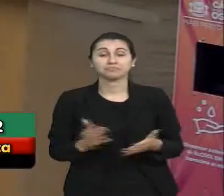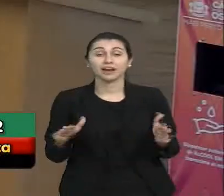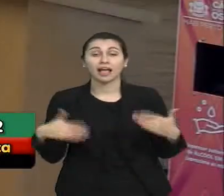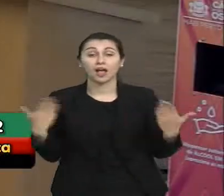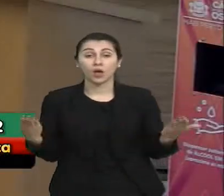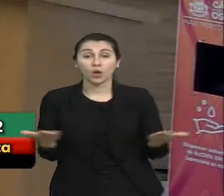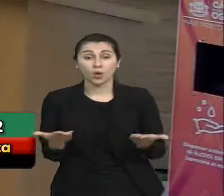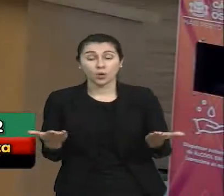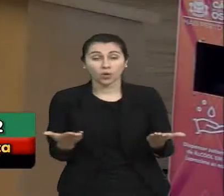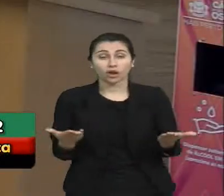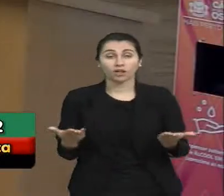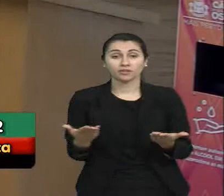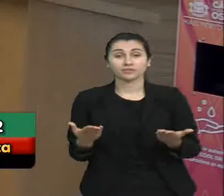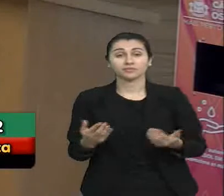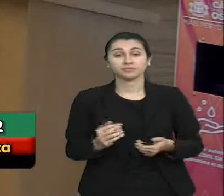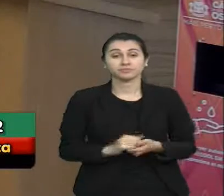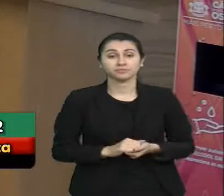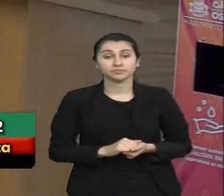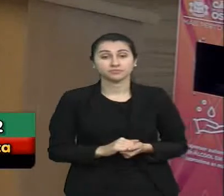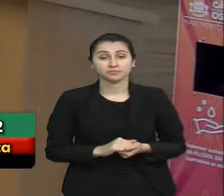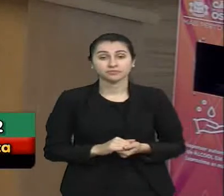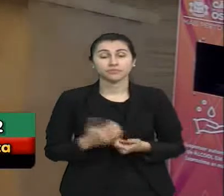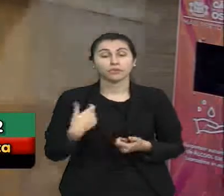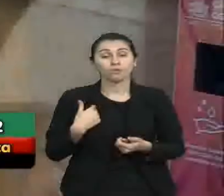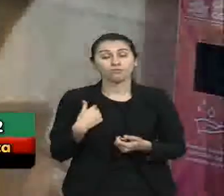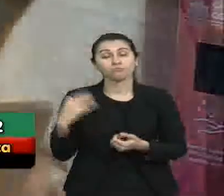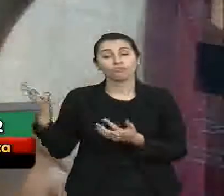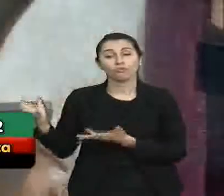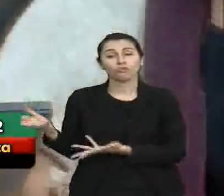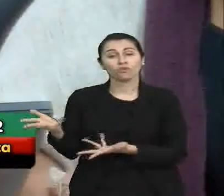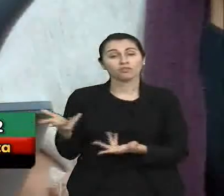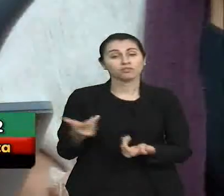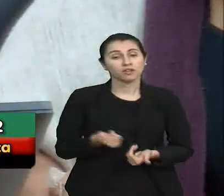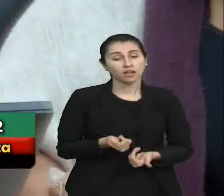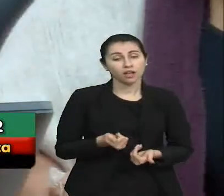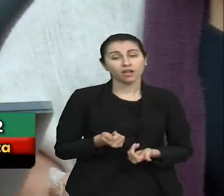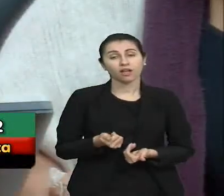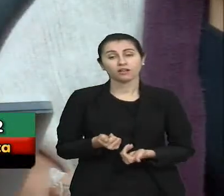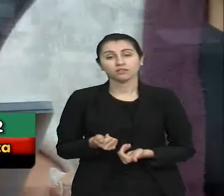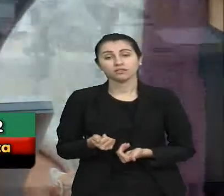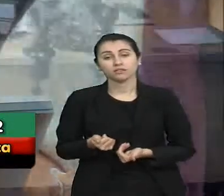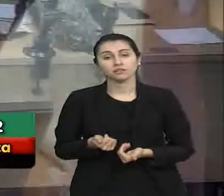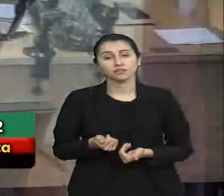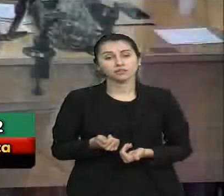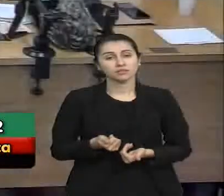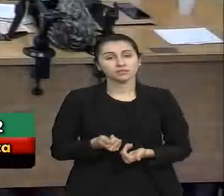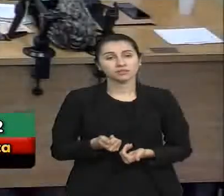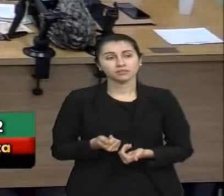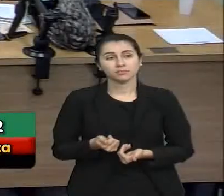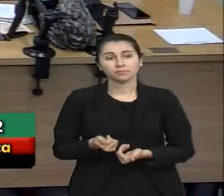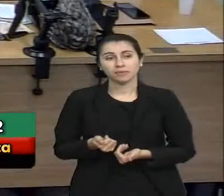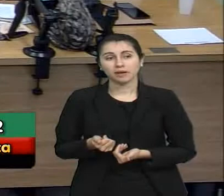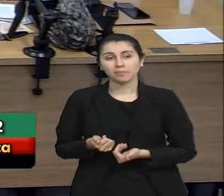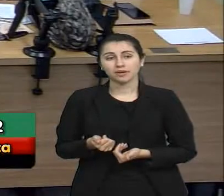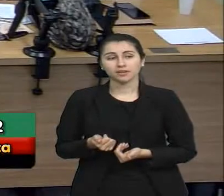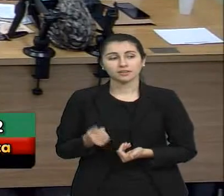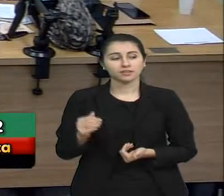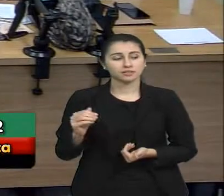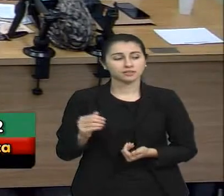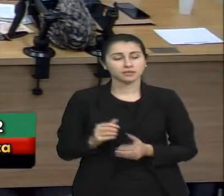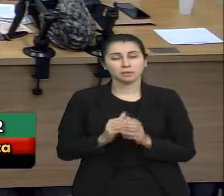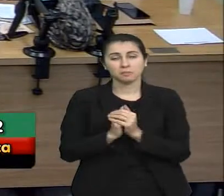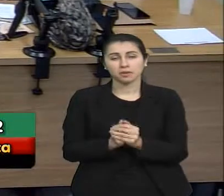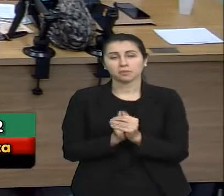de convidar para fazer uso da palavra o Babalorixá Moncler, que é da